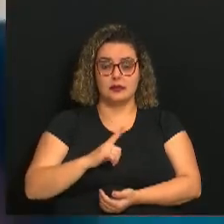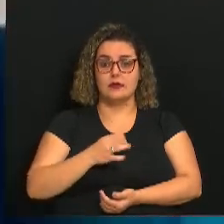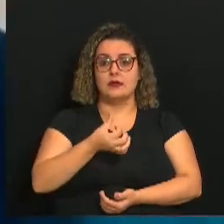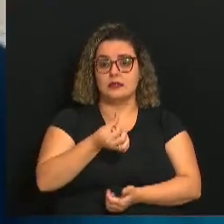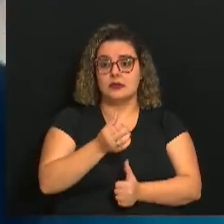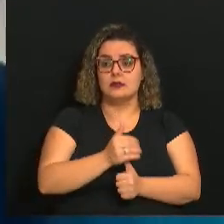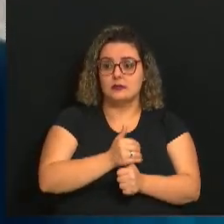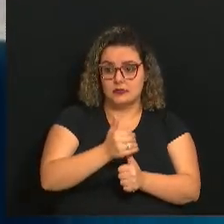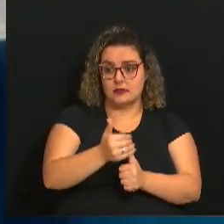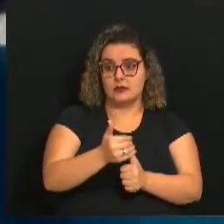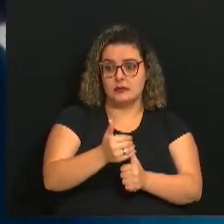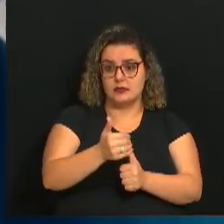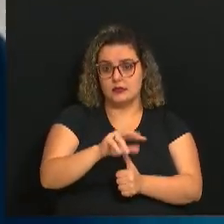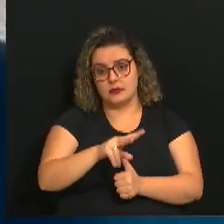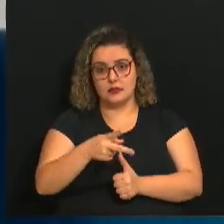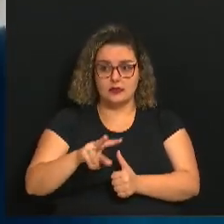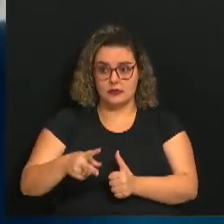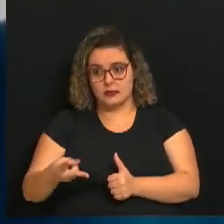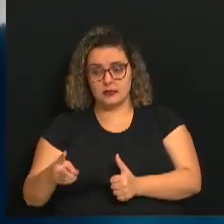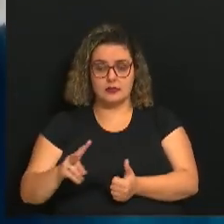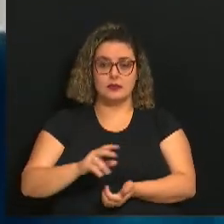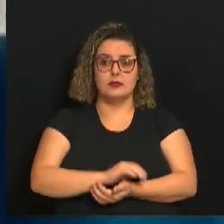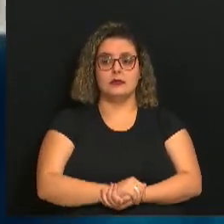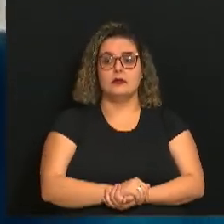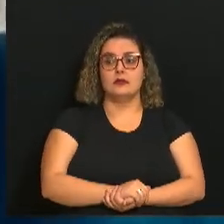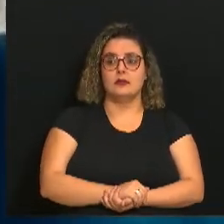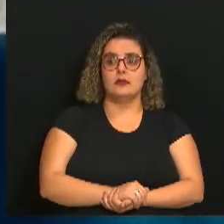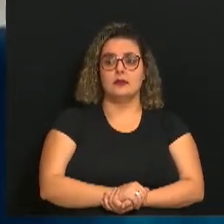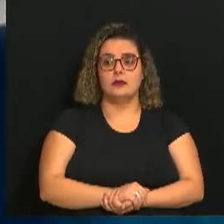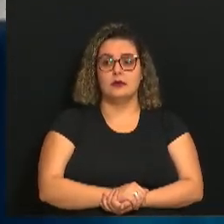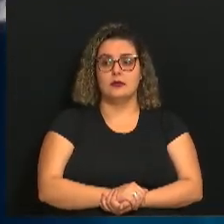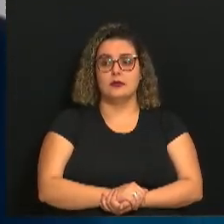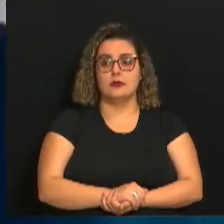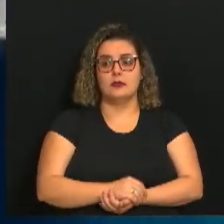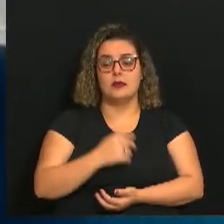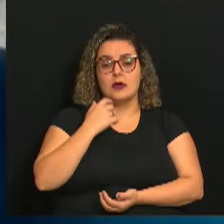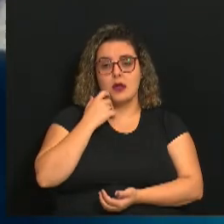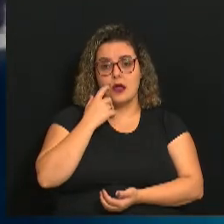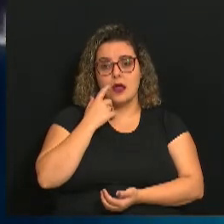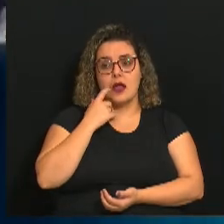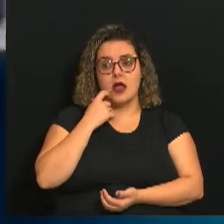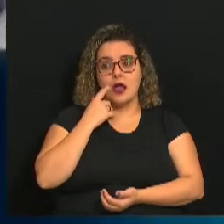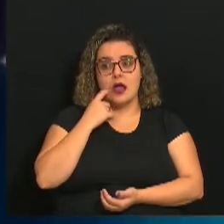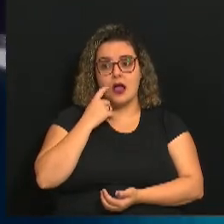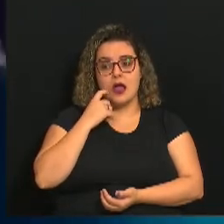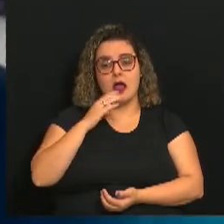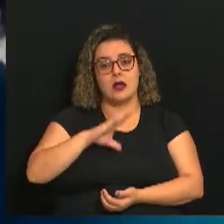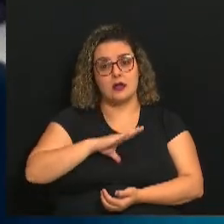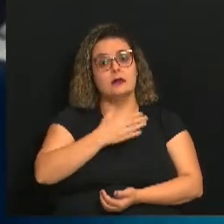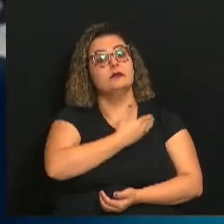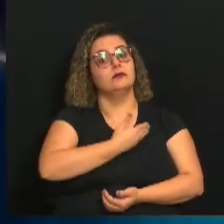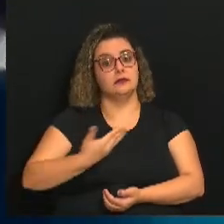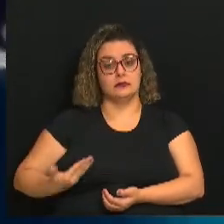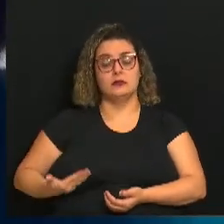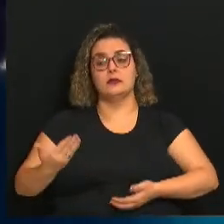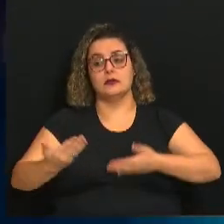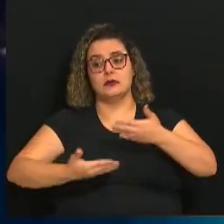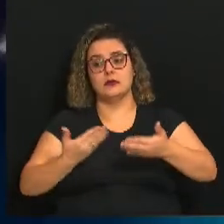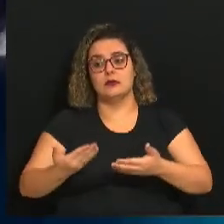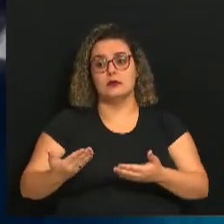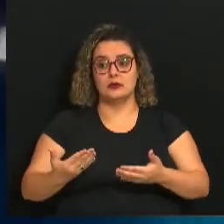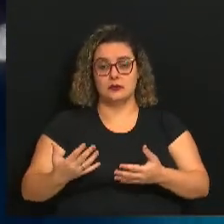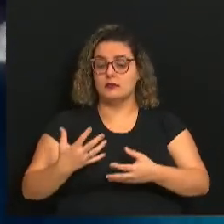Lógico que é alternado, mas já teve 6. Entendeu? Assim, é uma cidade que tem serviço público fortalecido, atendendo